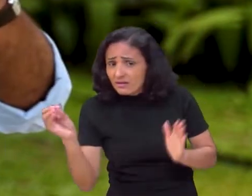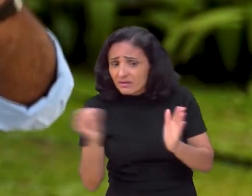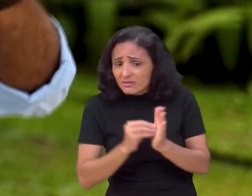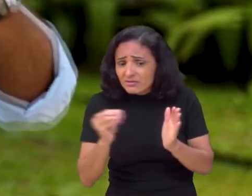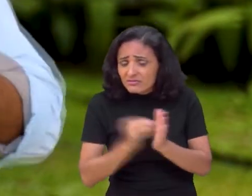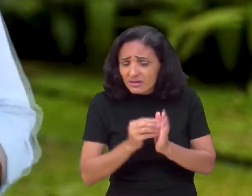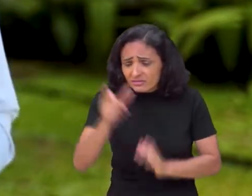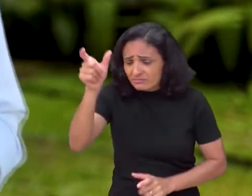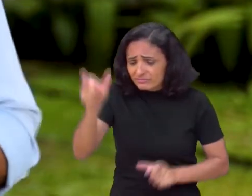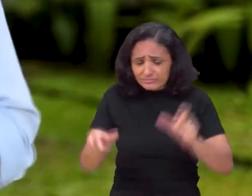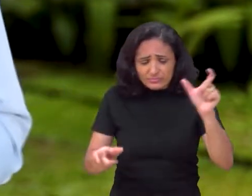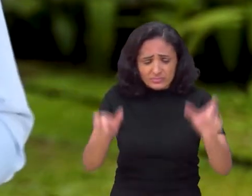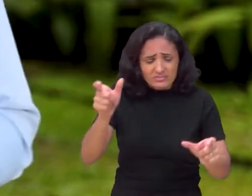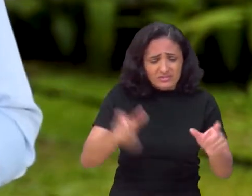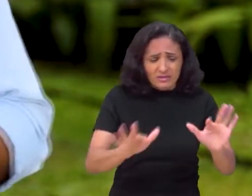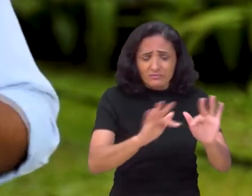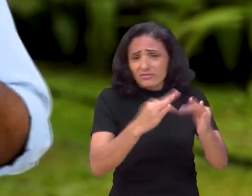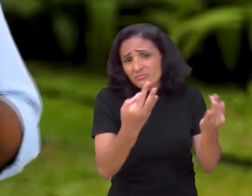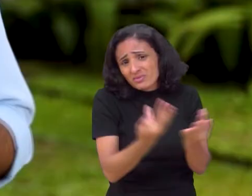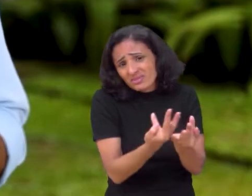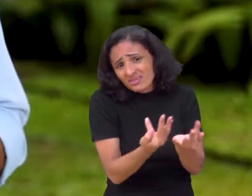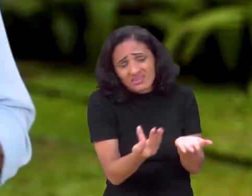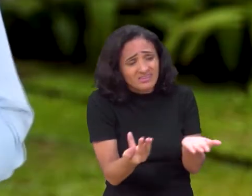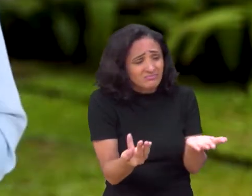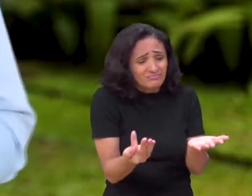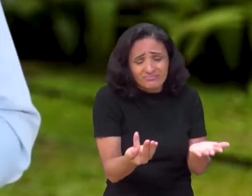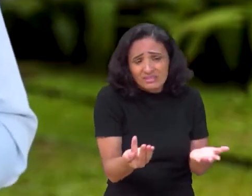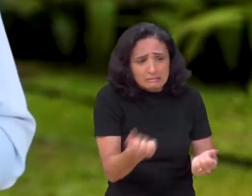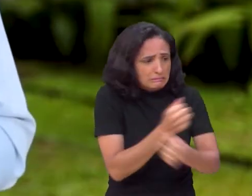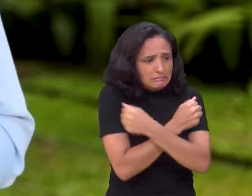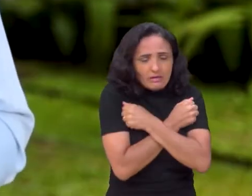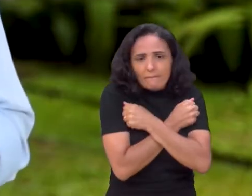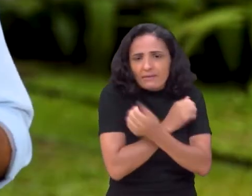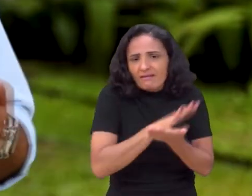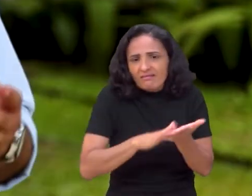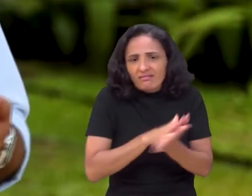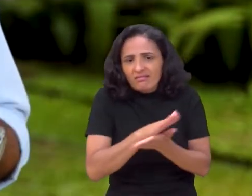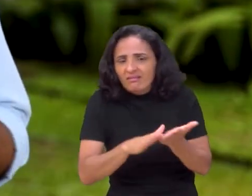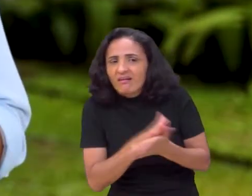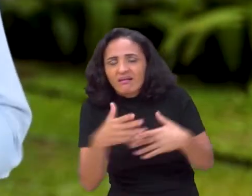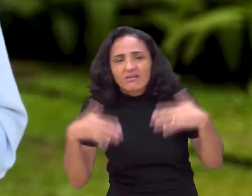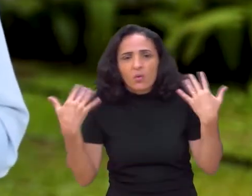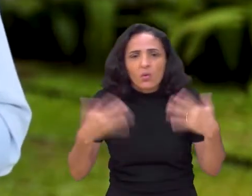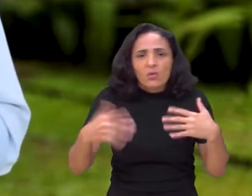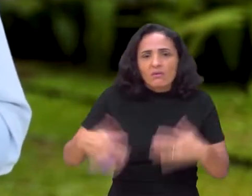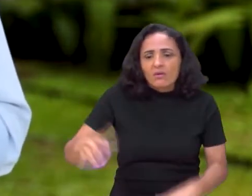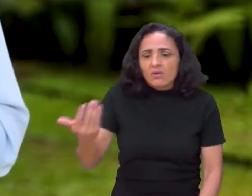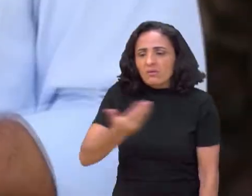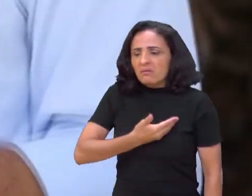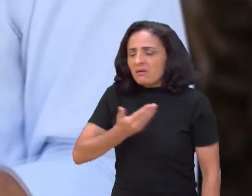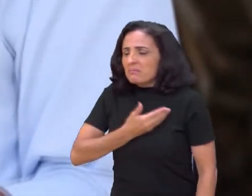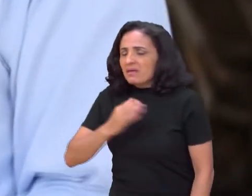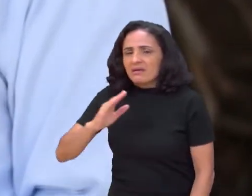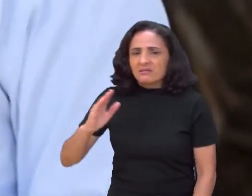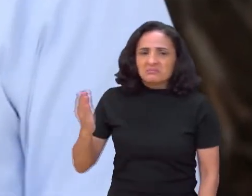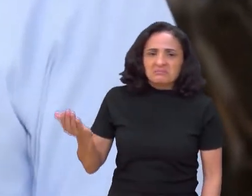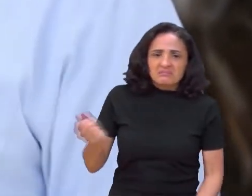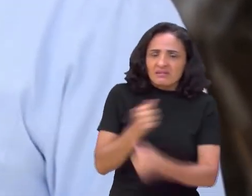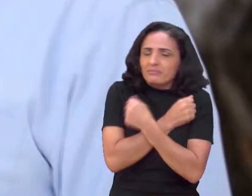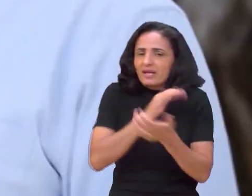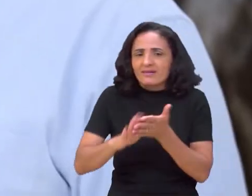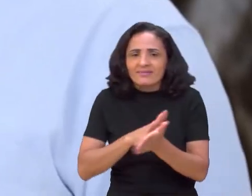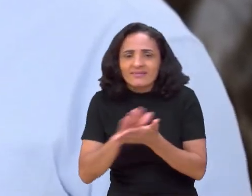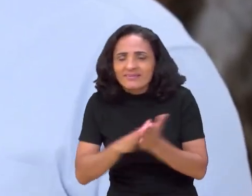braços dos nossos familiares. Talvez o consolo falte nos braços daqueles de quem mais amamos. Mas